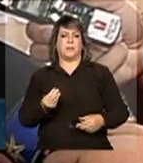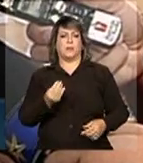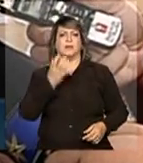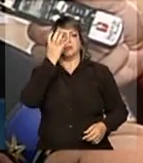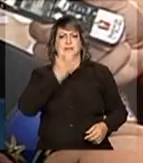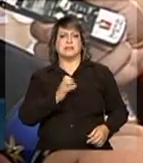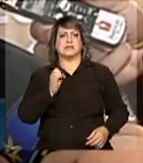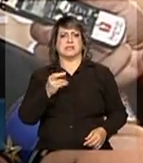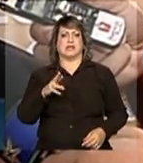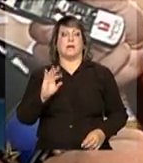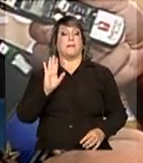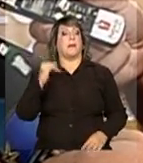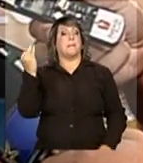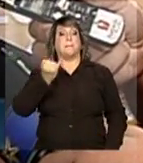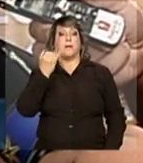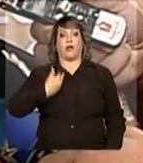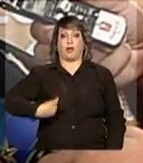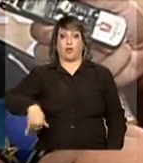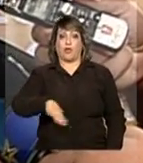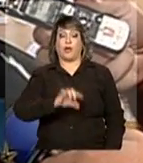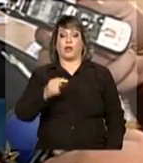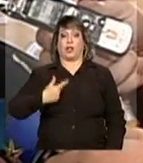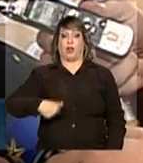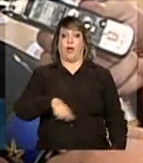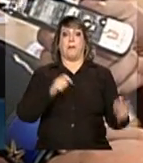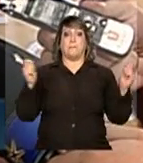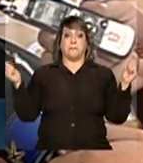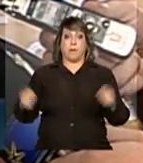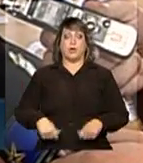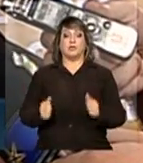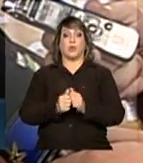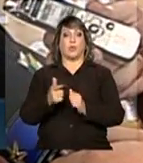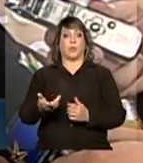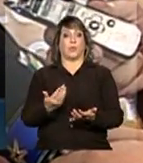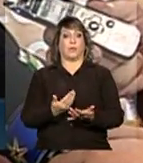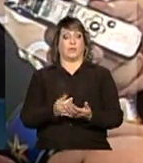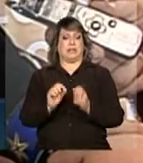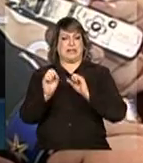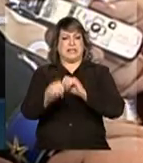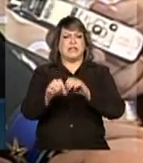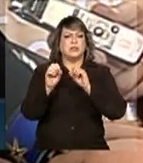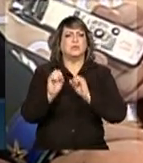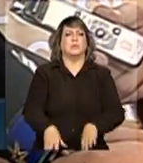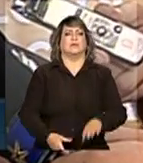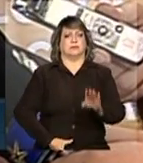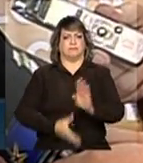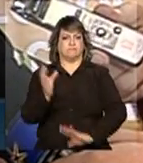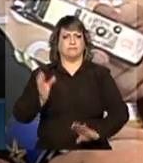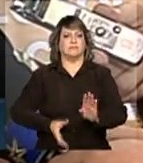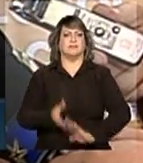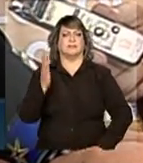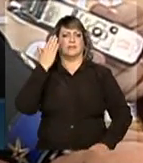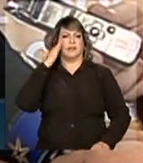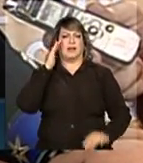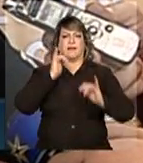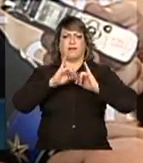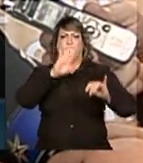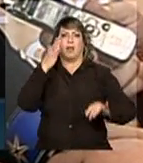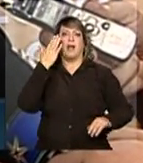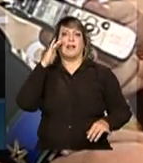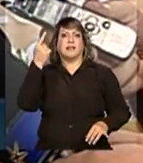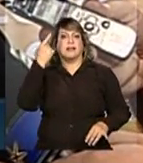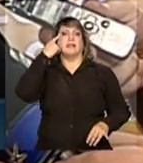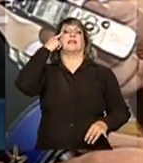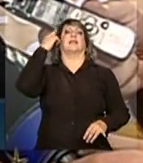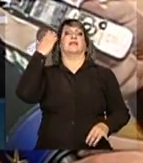para nós, para todos nós, é que a gente possa, através da educação, através dessa conscientização, que eu acho que a